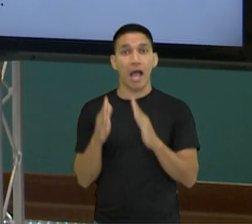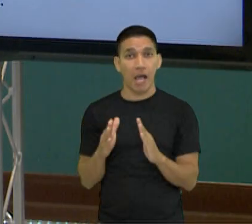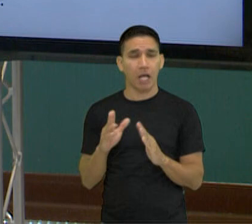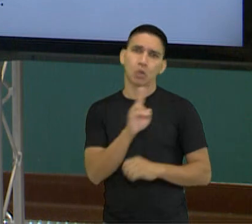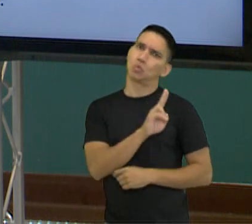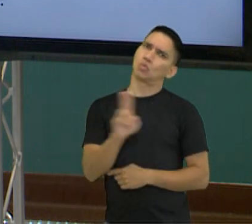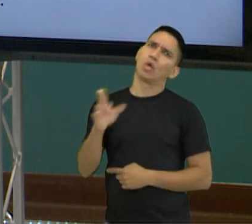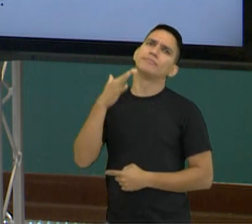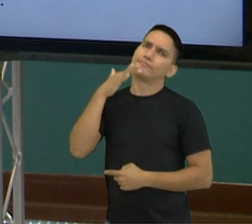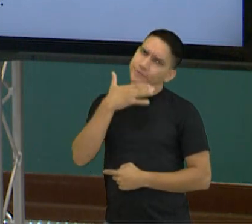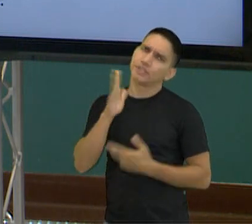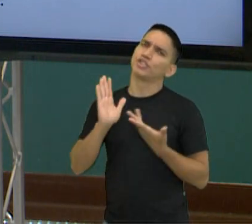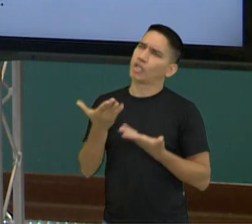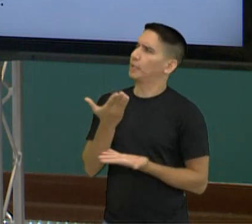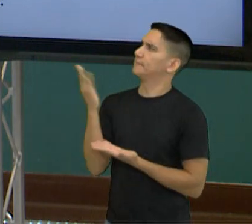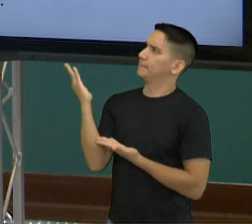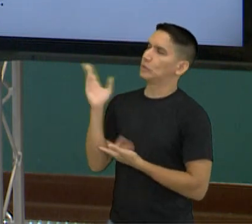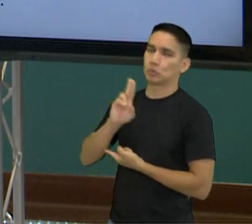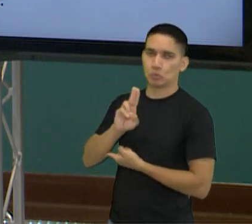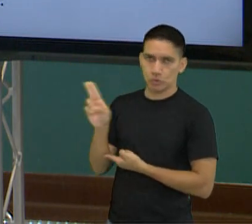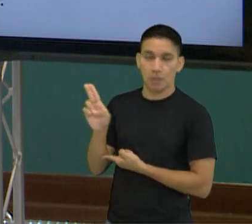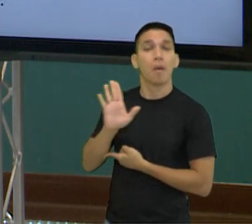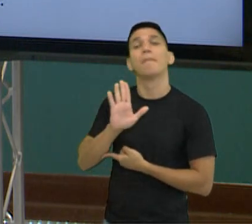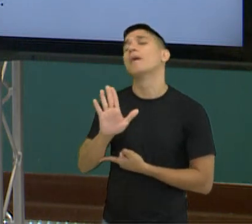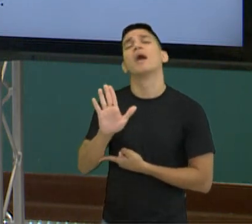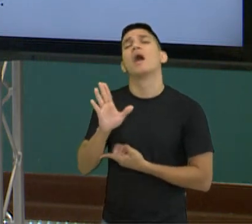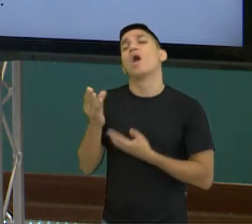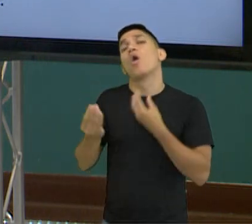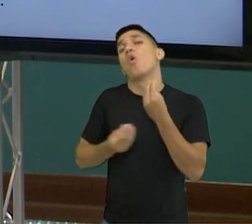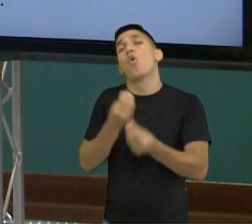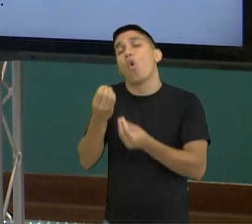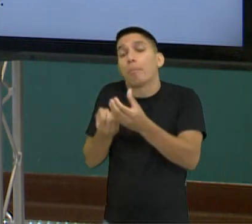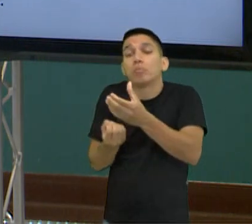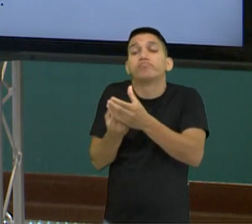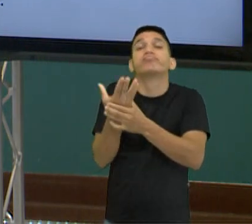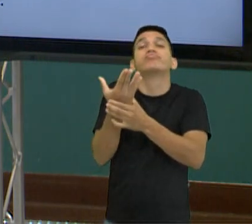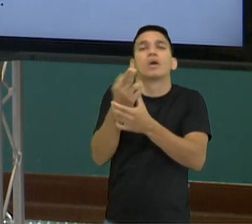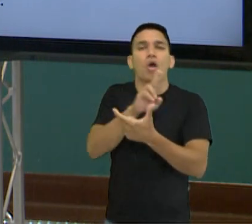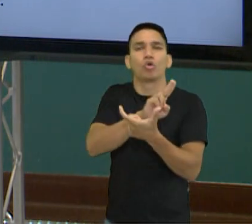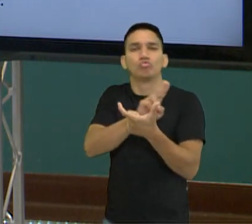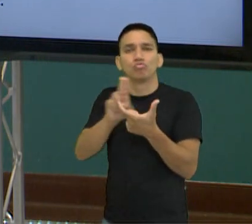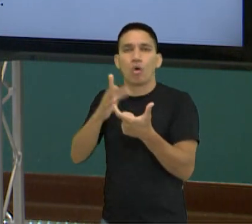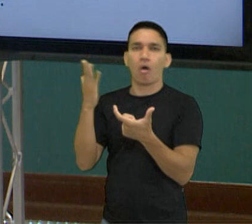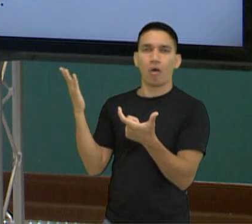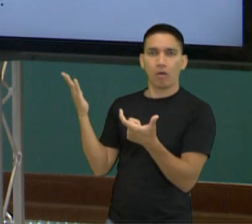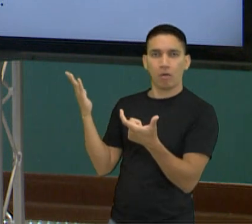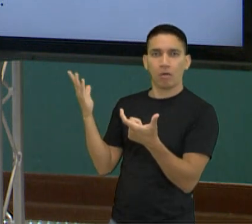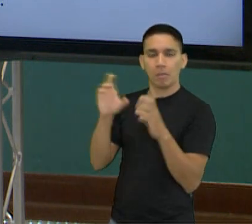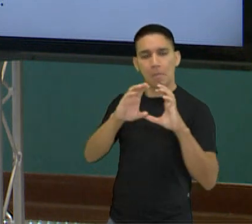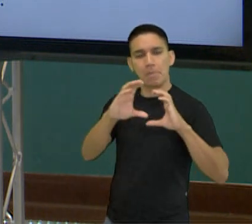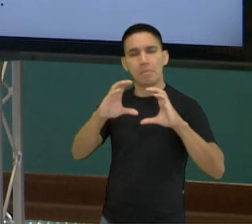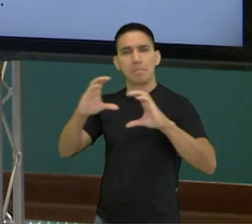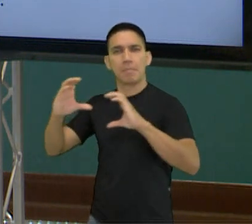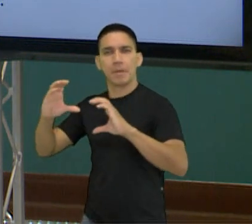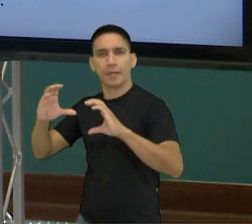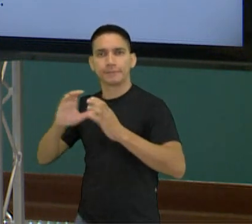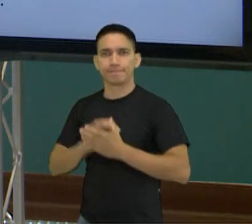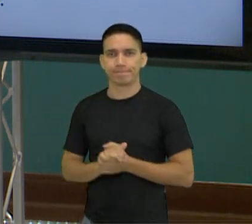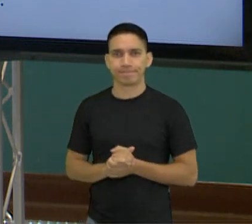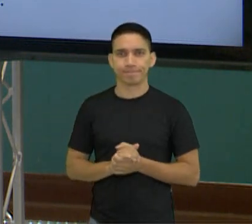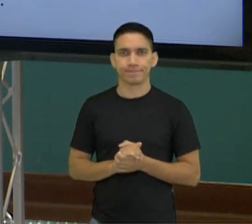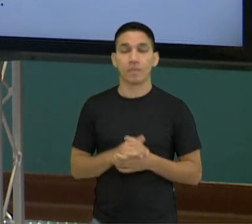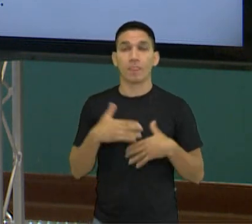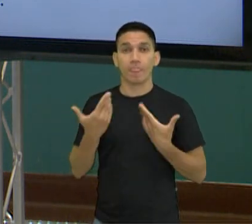Claro, já está na tela aí o nome, mas vamos ver como foi construído o nome desta substância química.